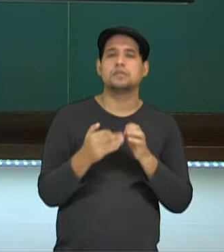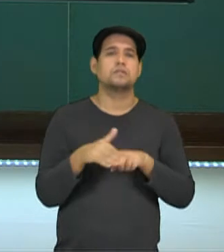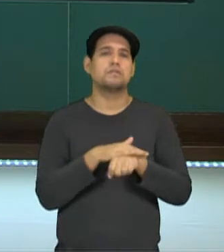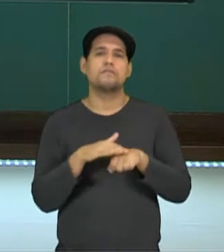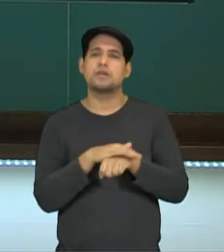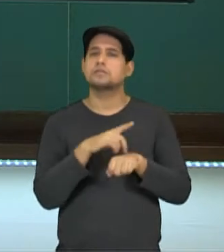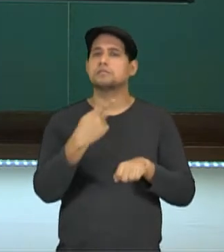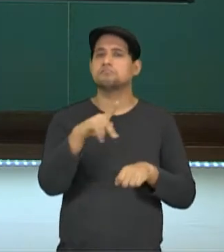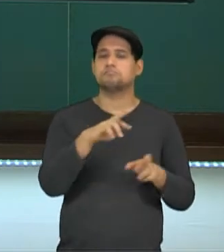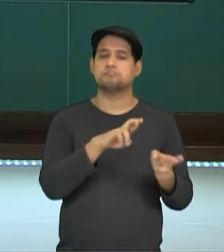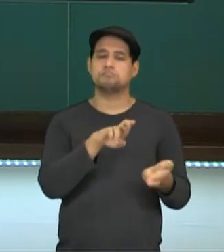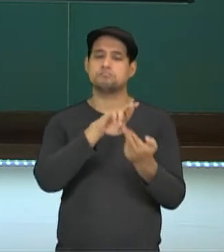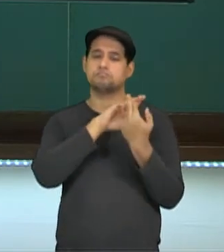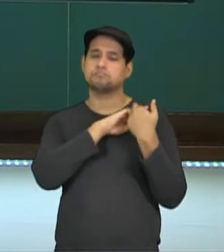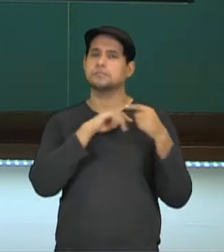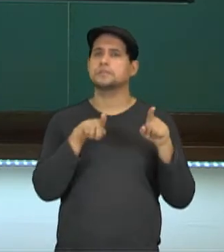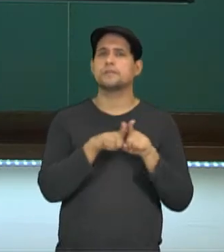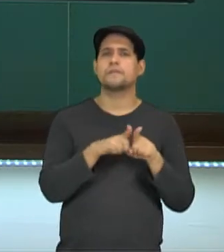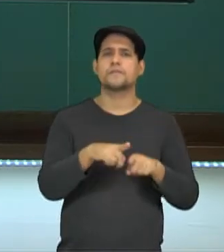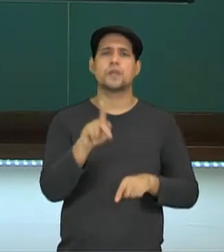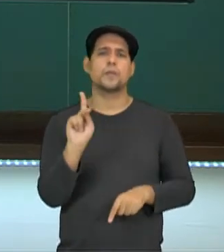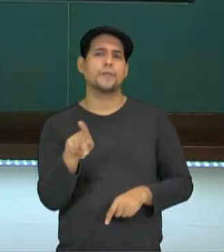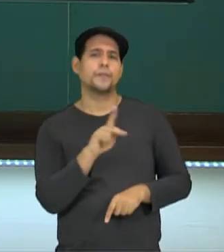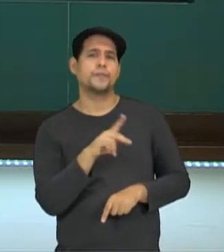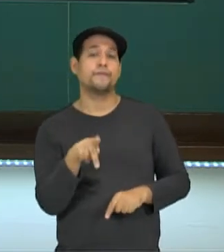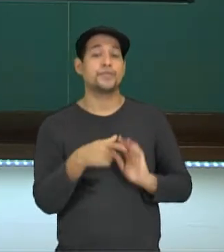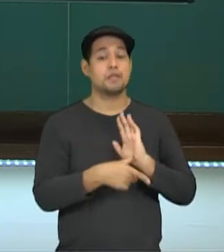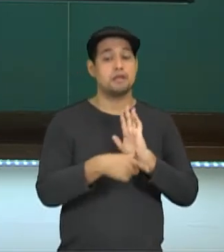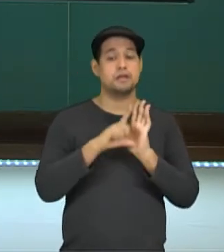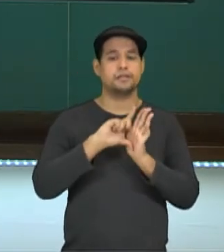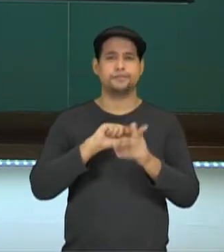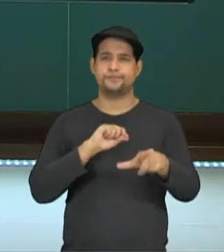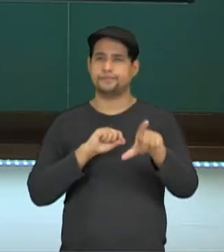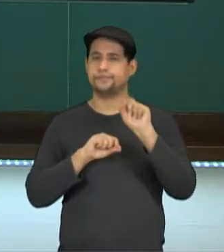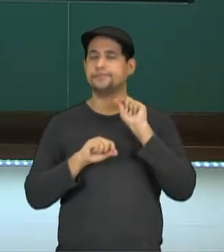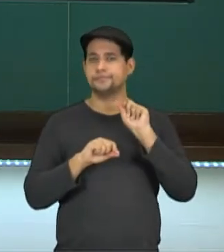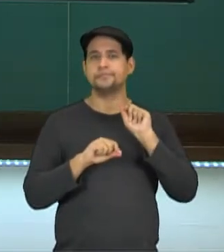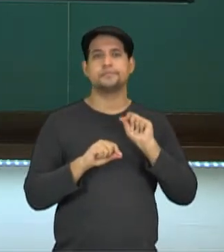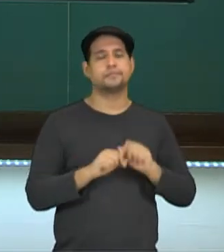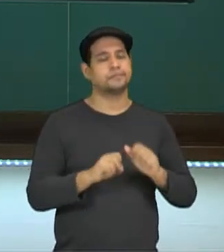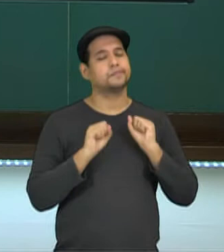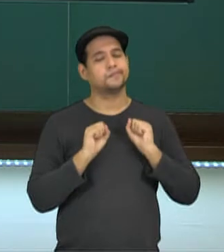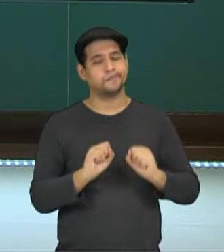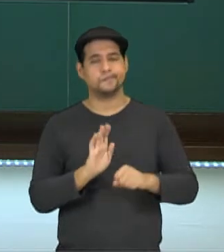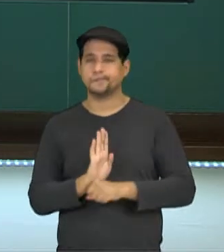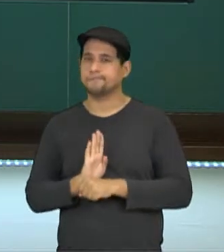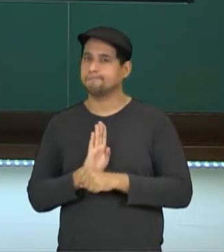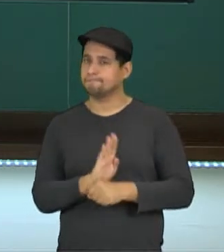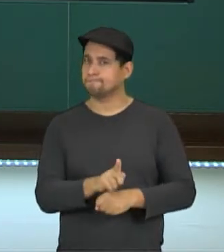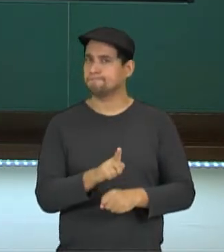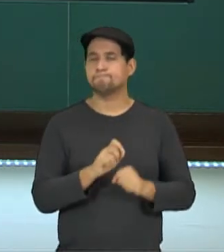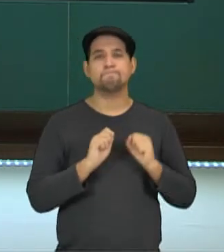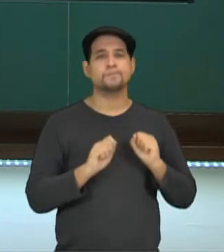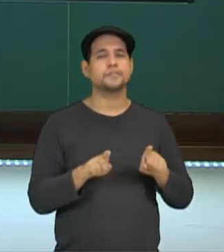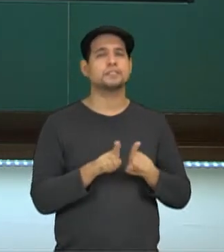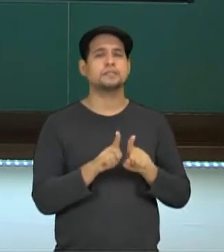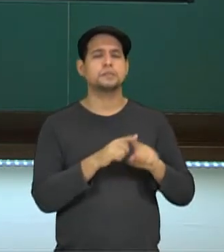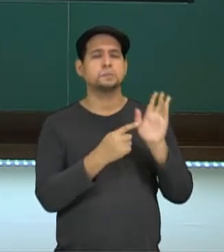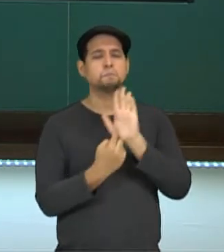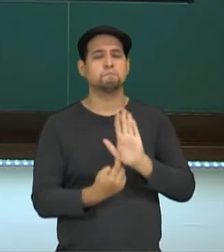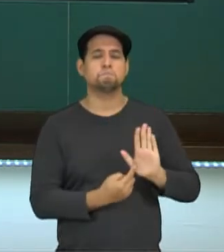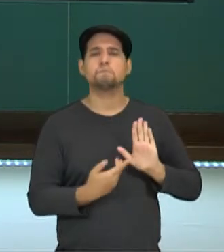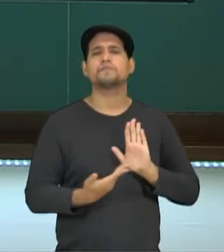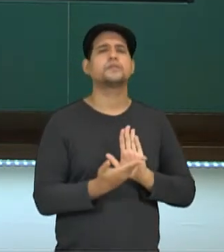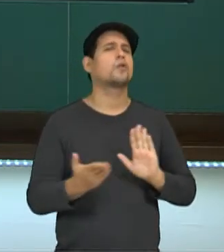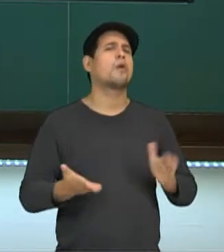teus responsáveis, com os teus professores antes de tomar uma decisão. Eles podem te ajudar, eles podem, né, indicar para você